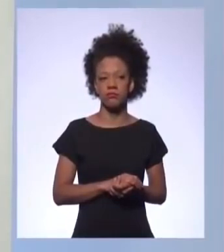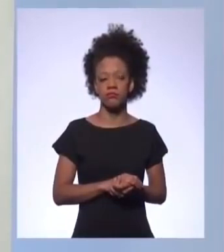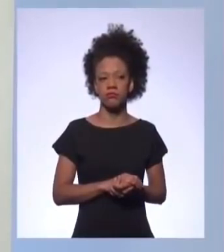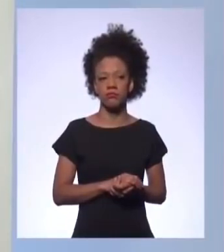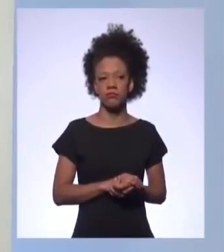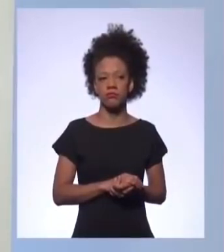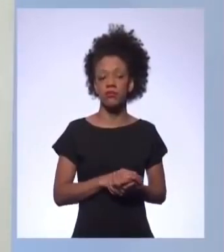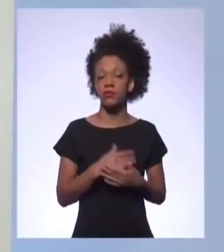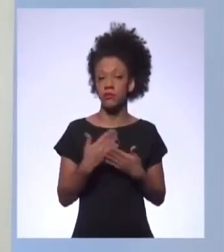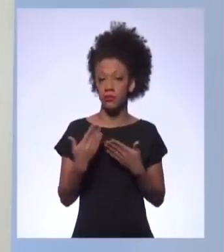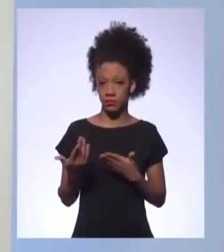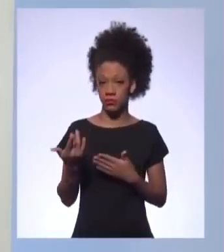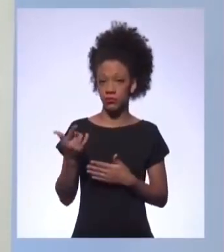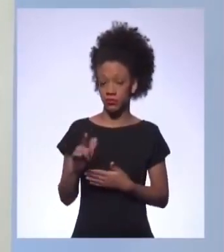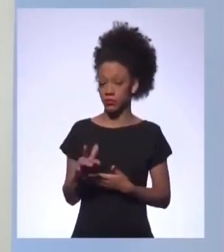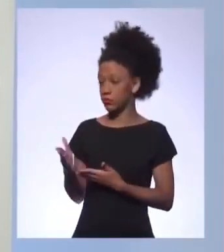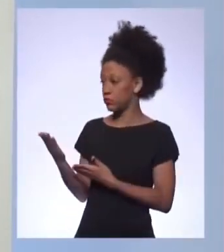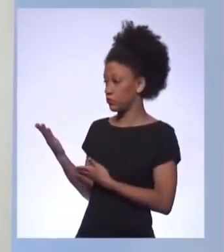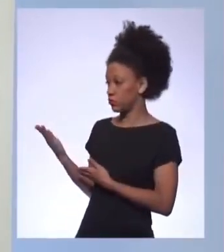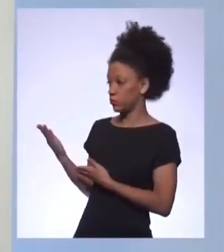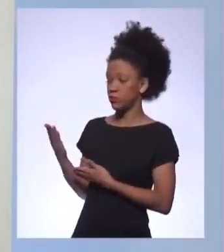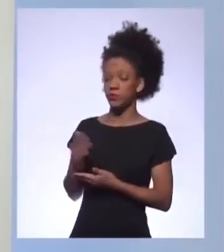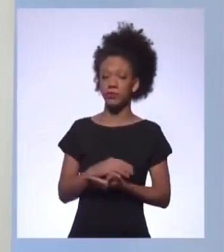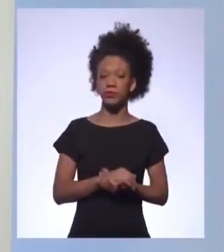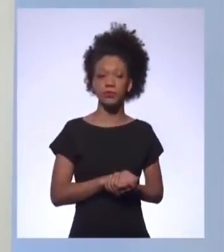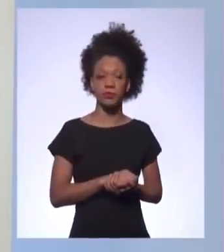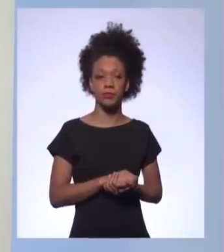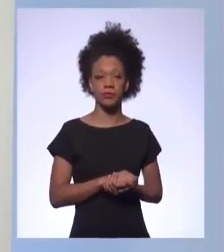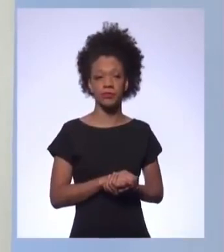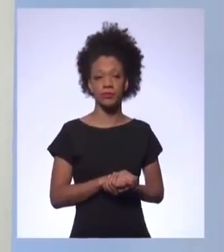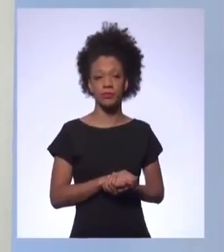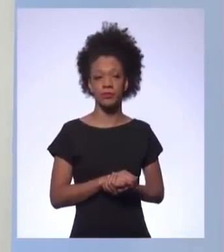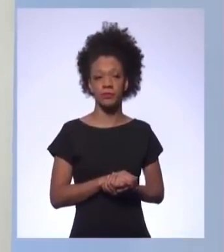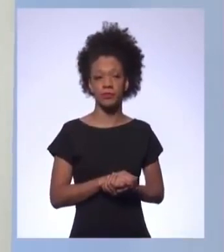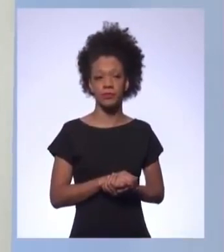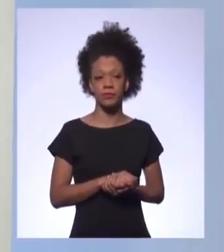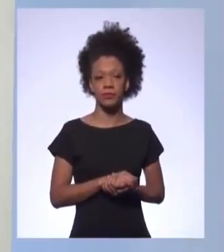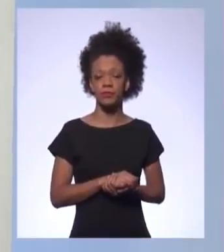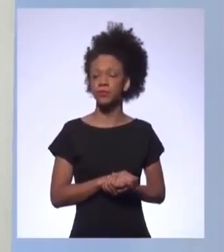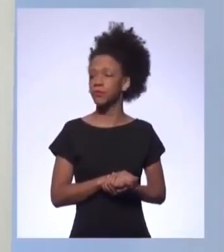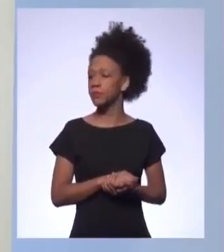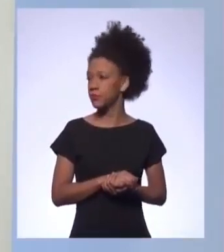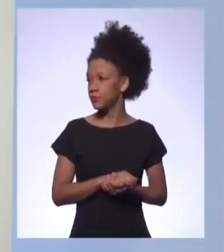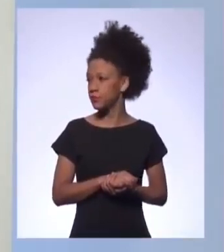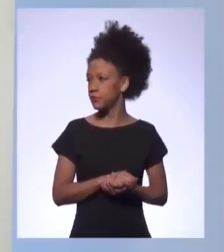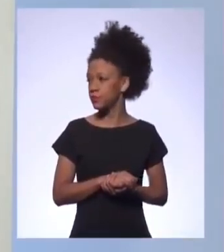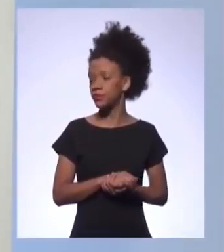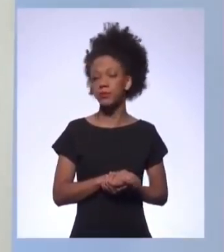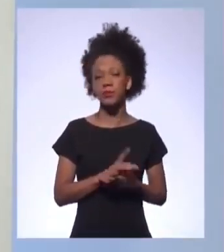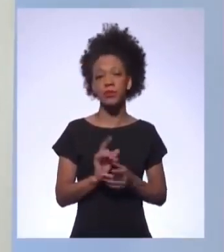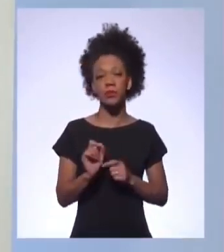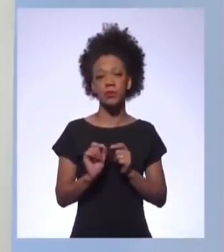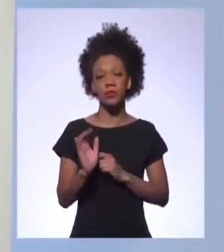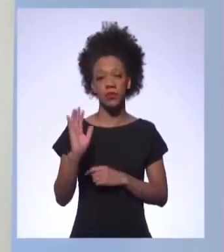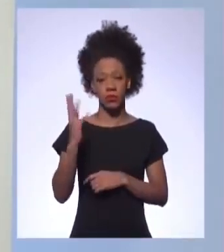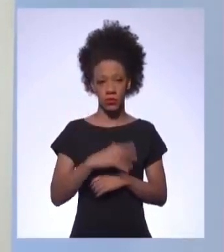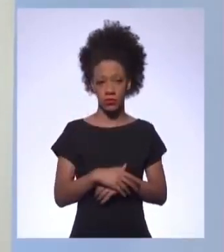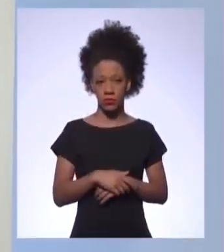com esse novamente na probabilidade e esse com esse, tá? Ó, o que vai